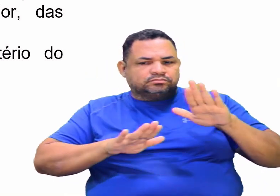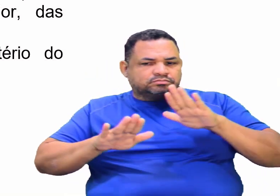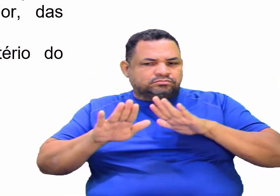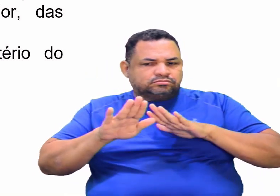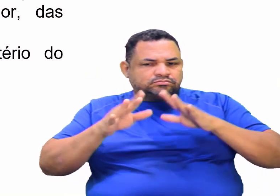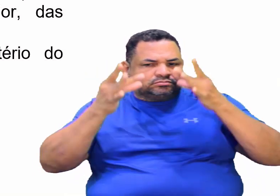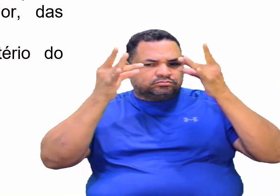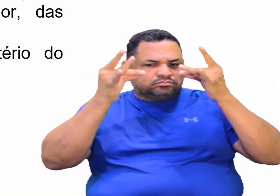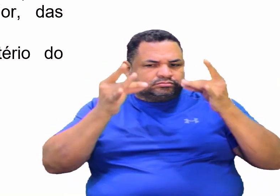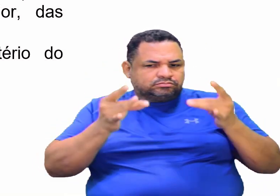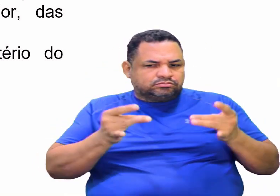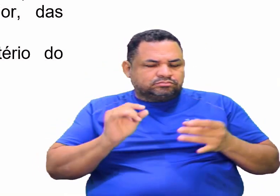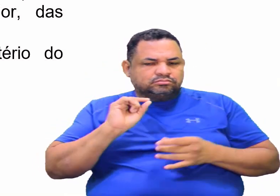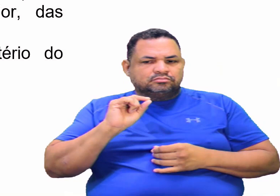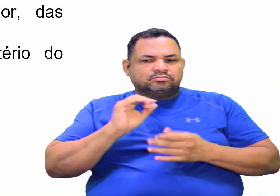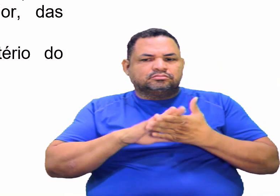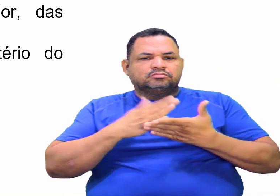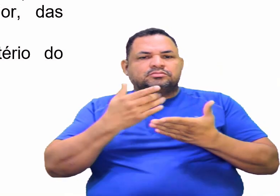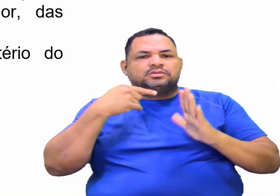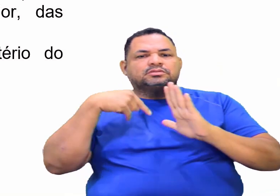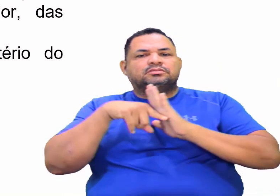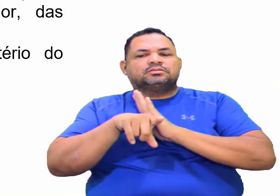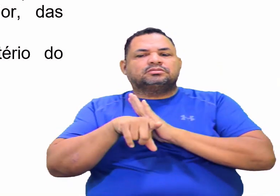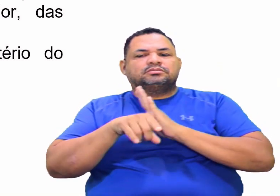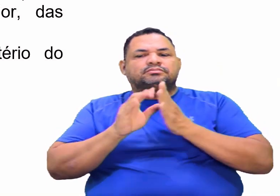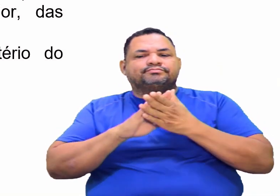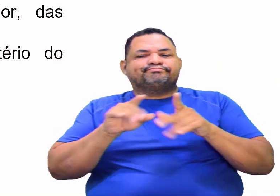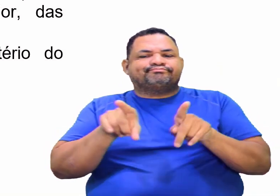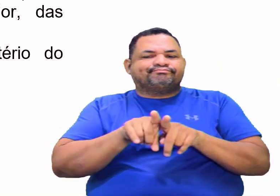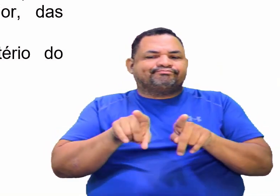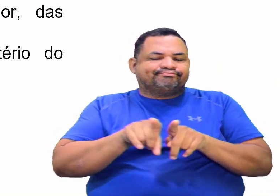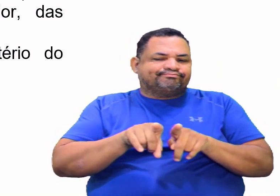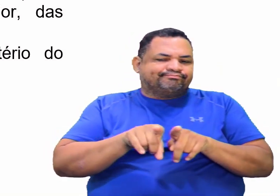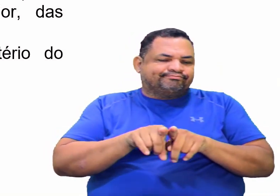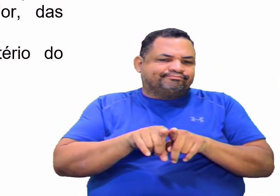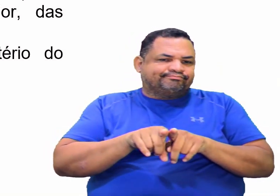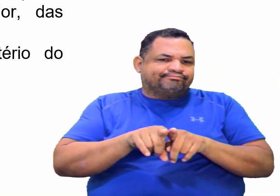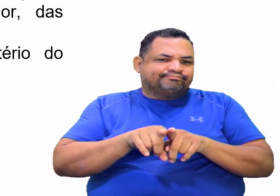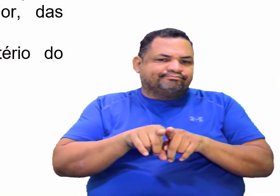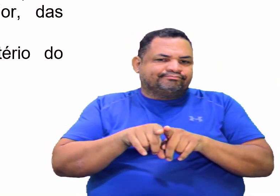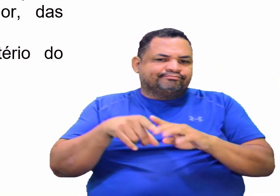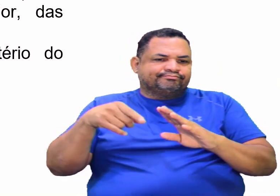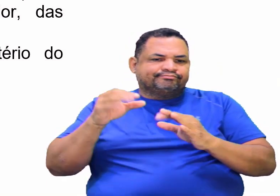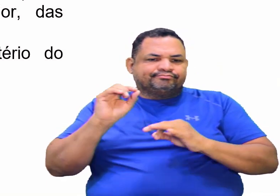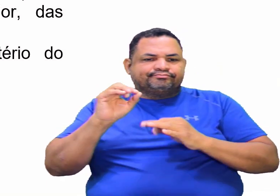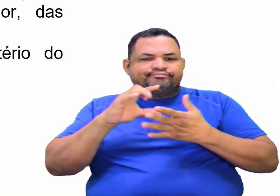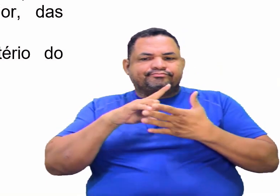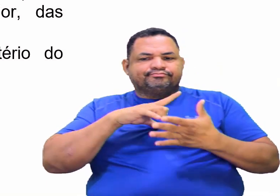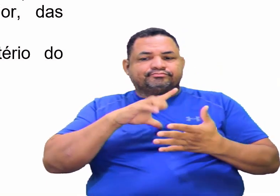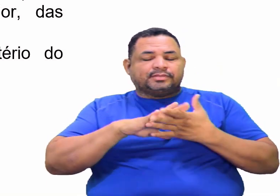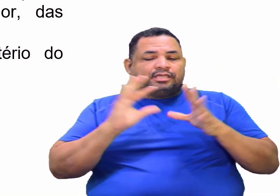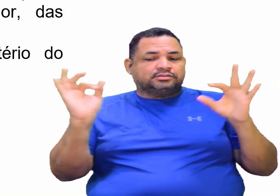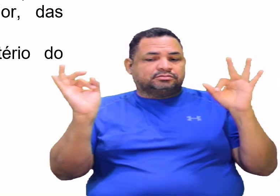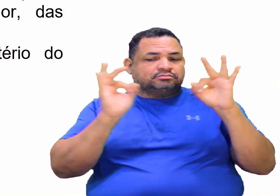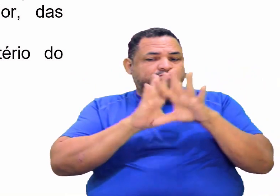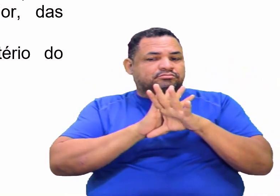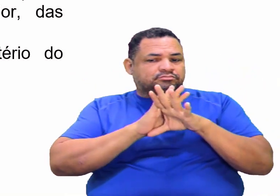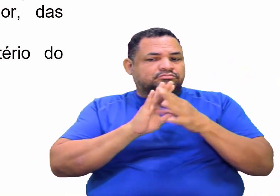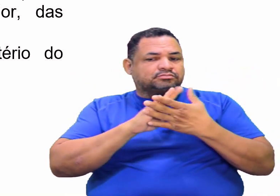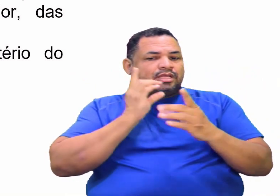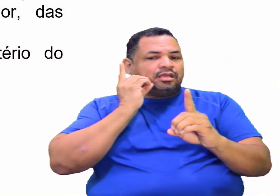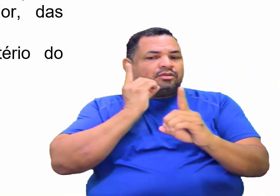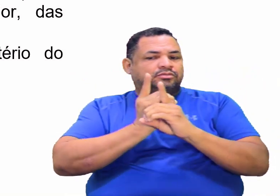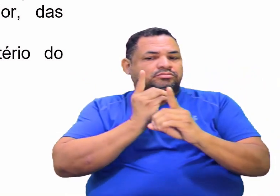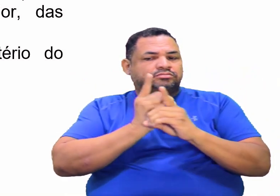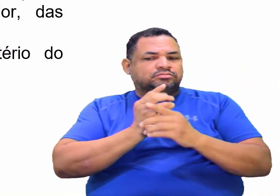cuidadosamente, né, o que está sendo colocado para você também ter as suas conclusões e achar a